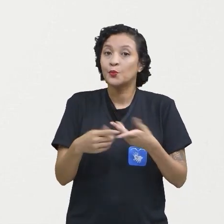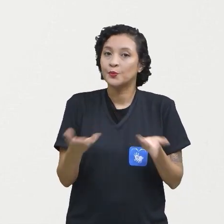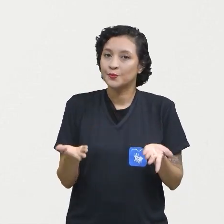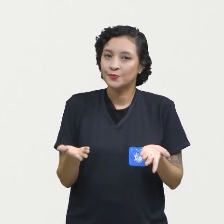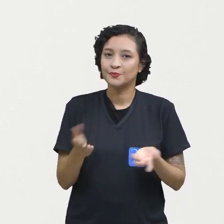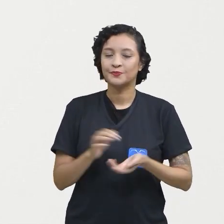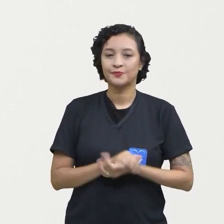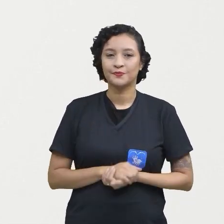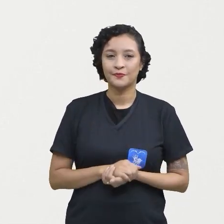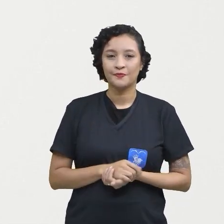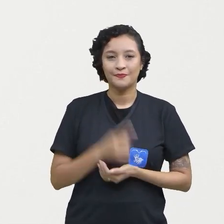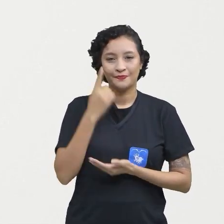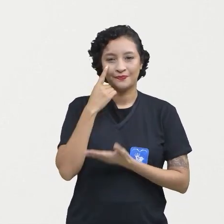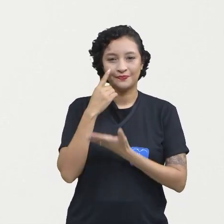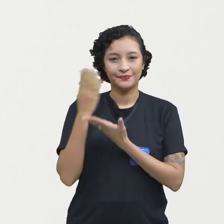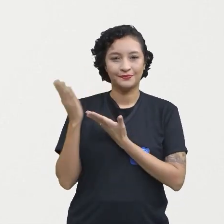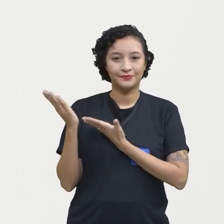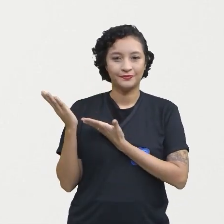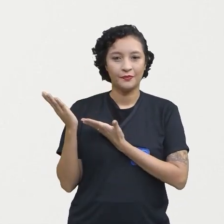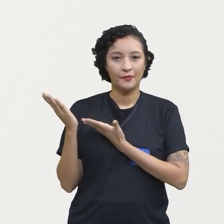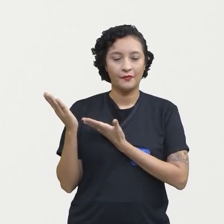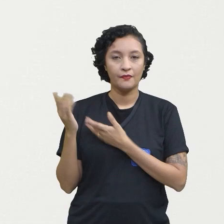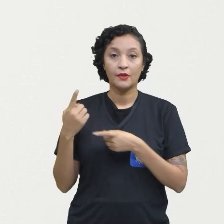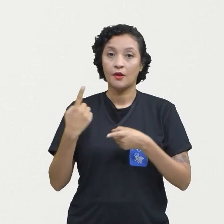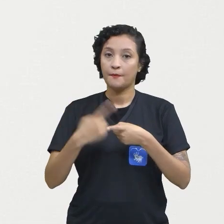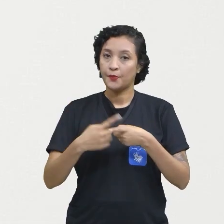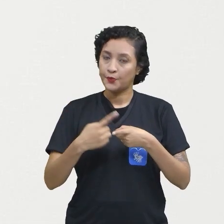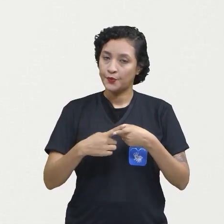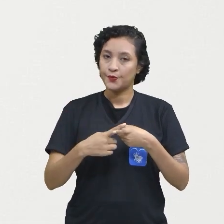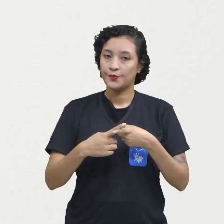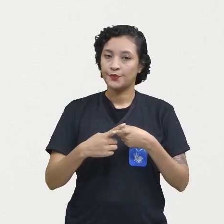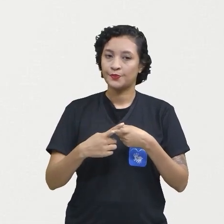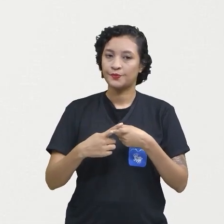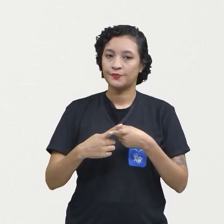ele se alimentar? Vamos ver. Por quê?